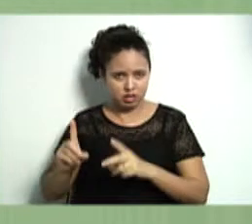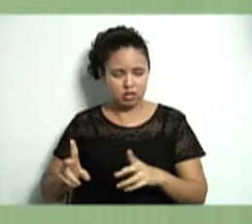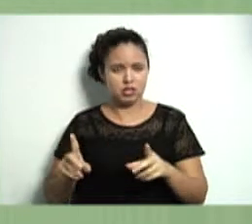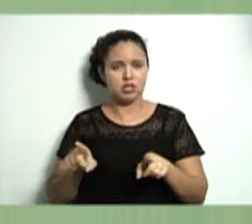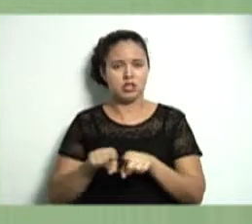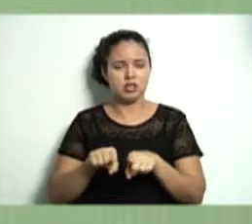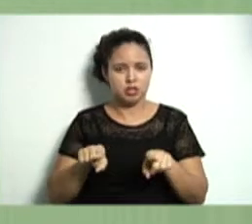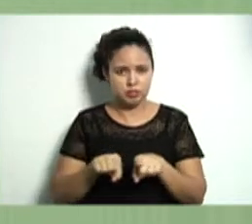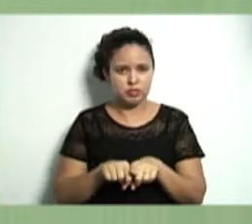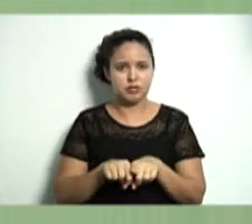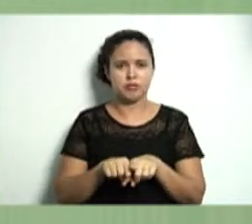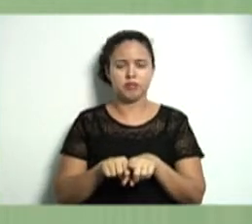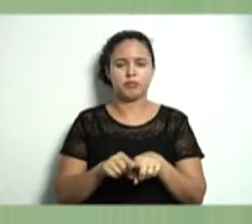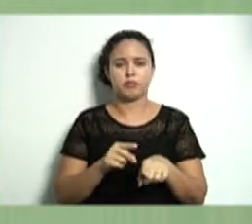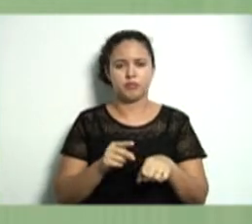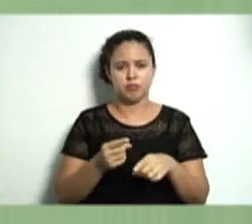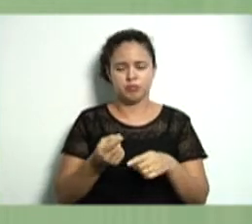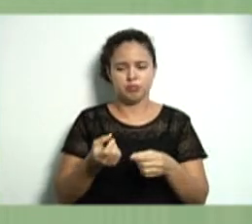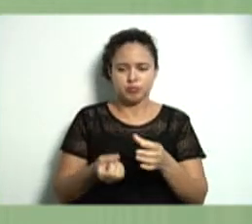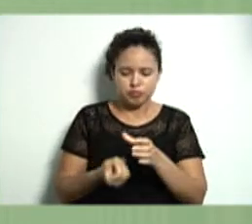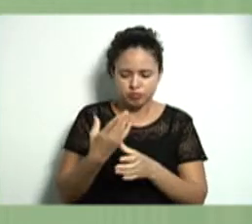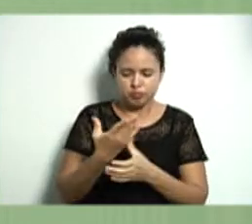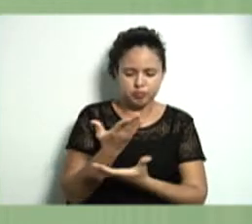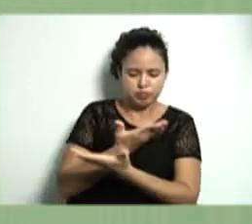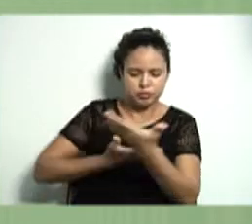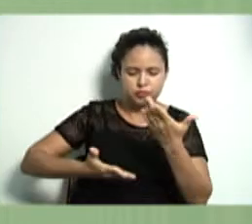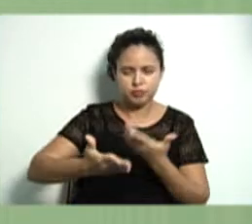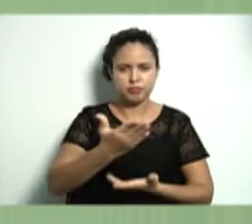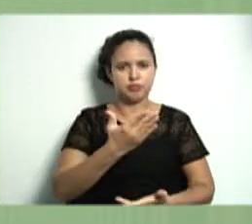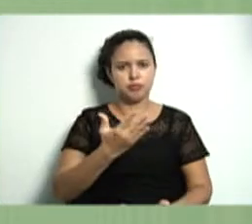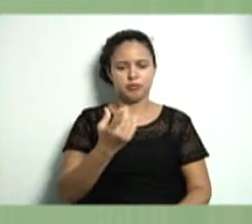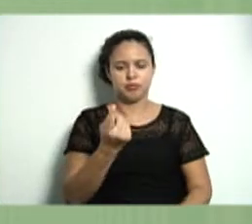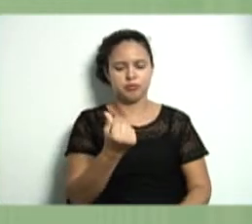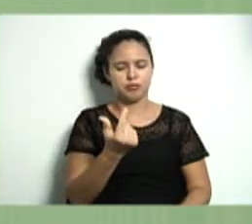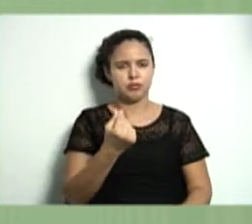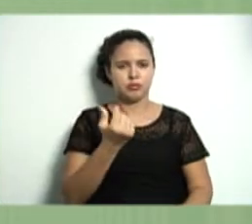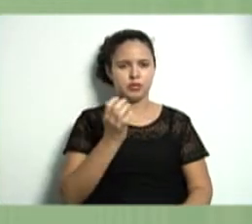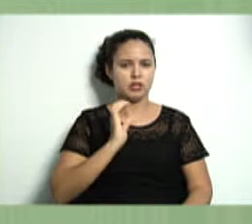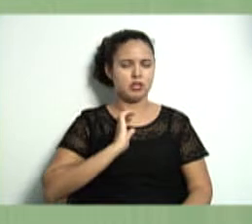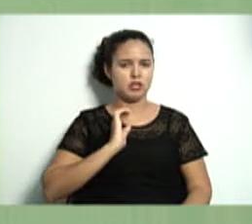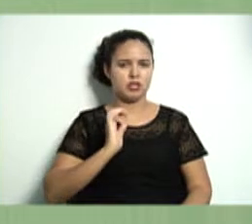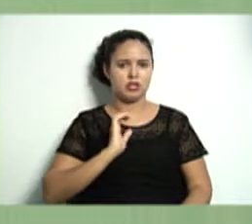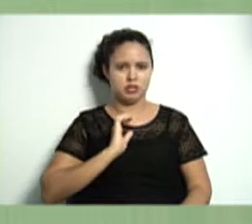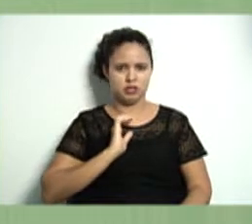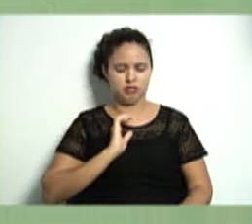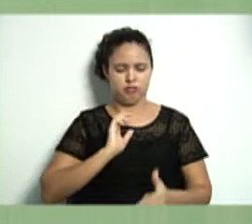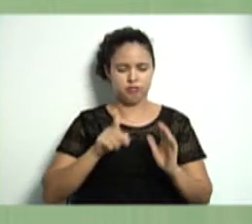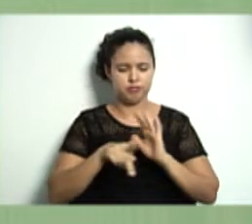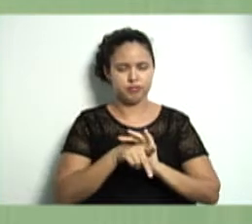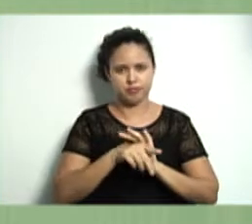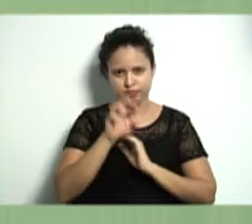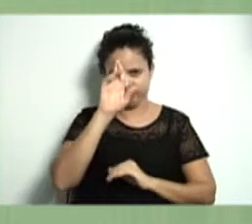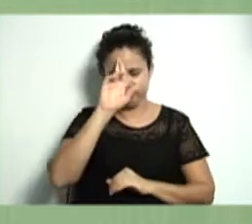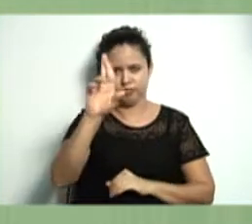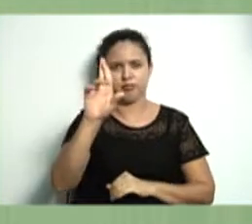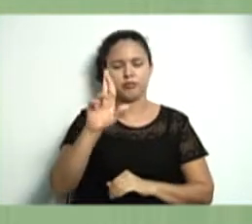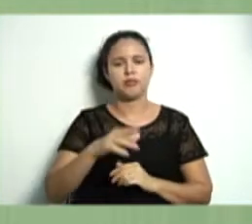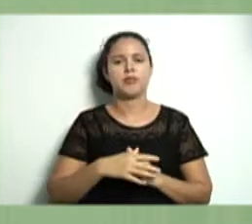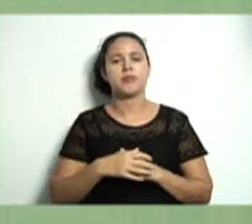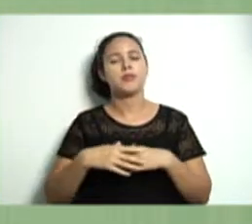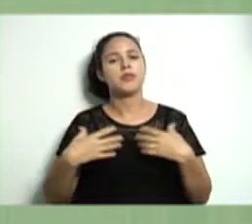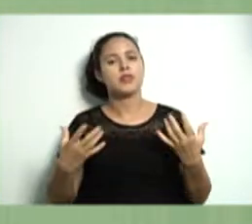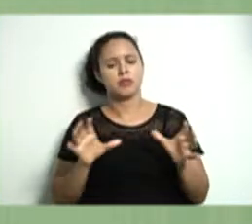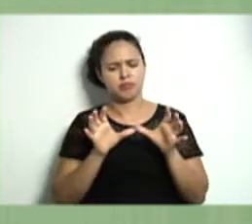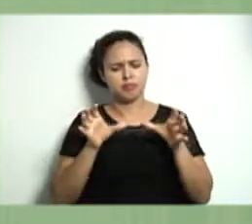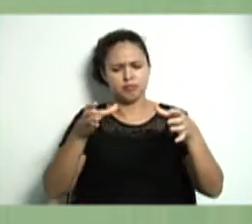e possam gerar riquezas para os donos dos meios de produção. Nisto, olha aí,